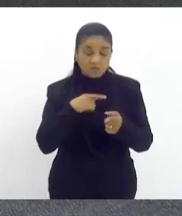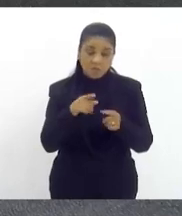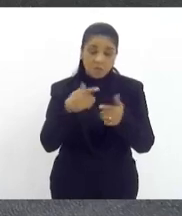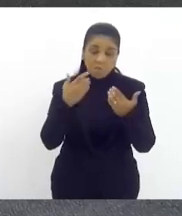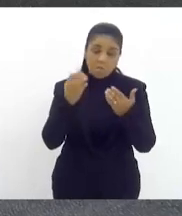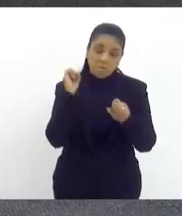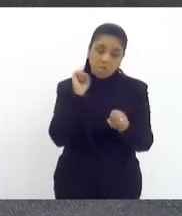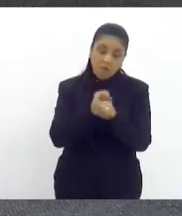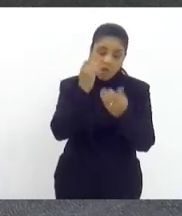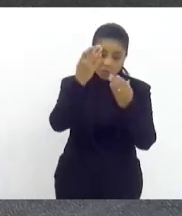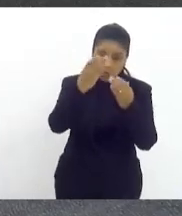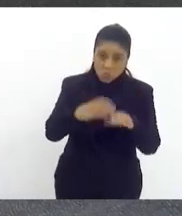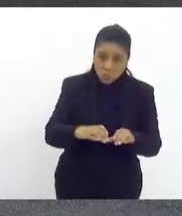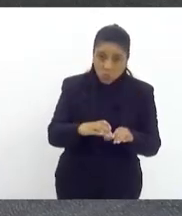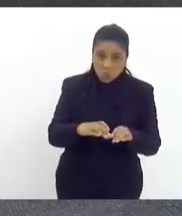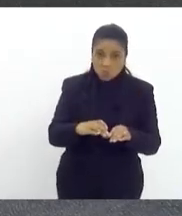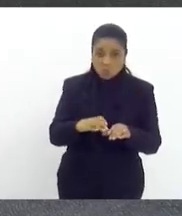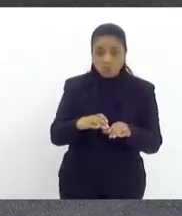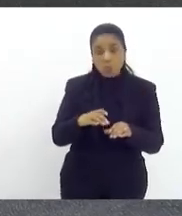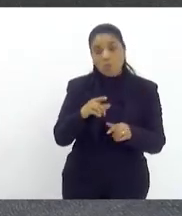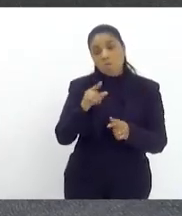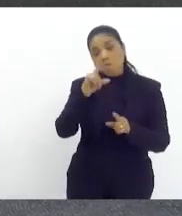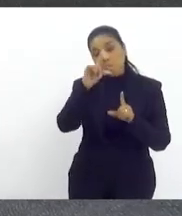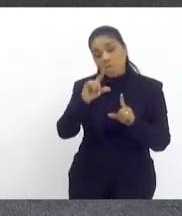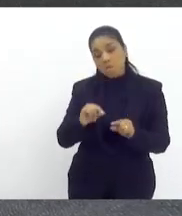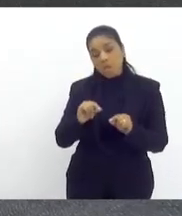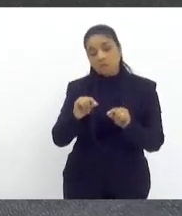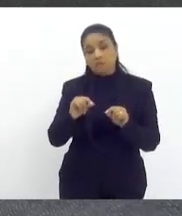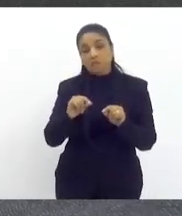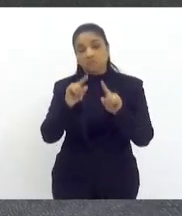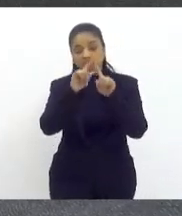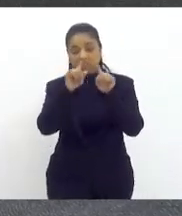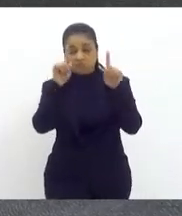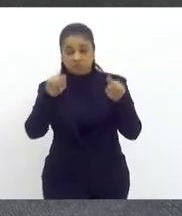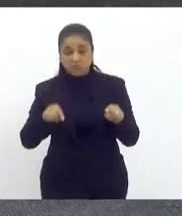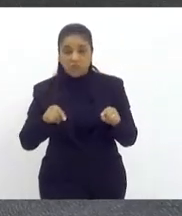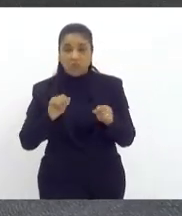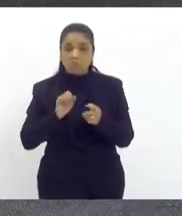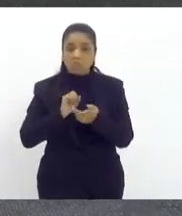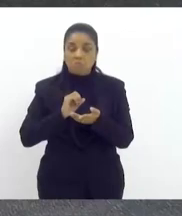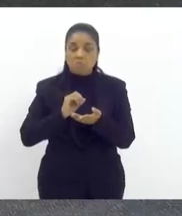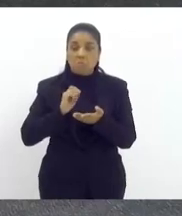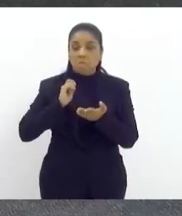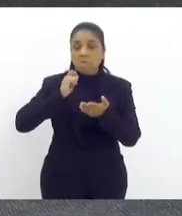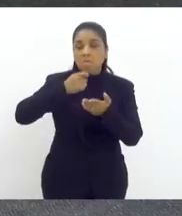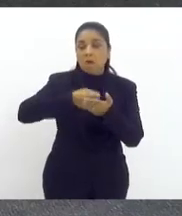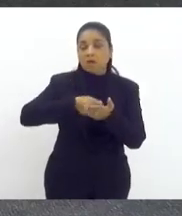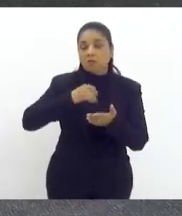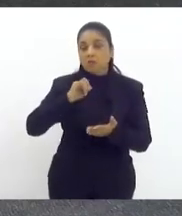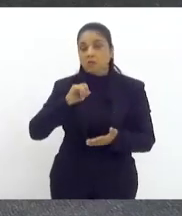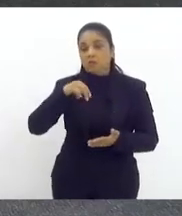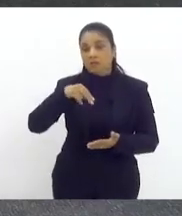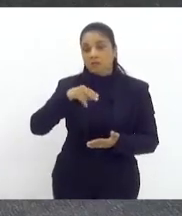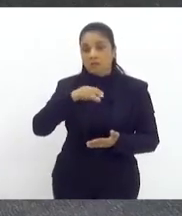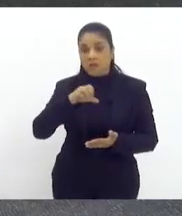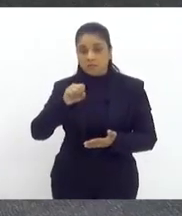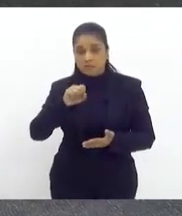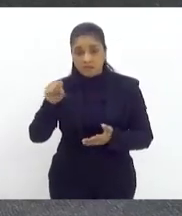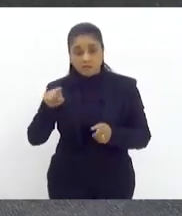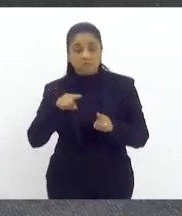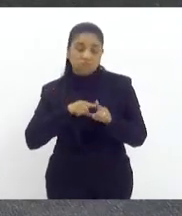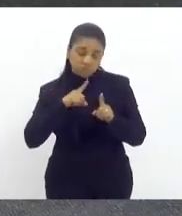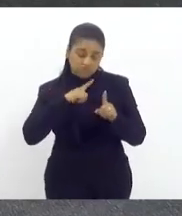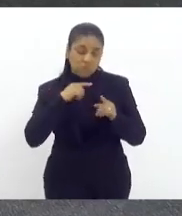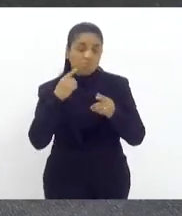concurso público menos servidores ativos logo isso também vai dar um problema inclusive reproduz em municípios que tem regime